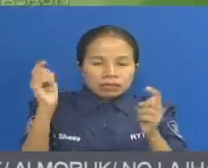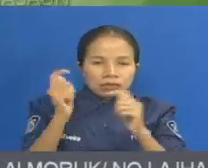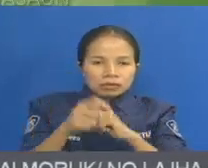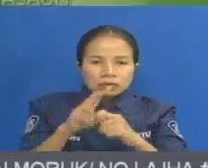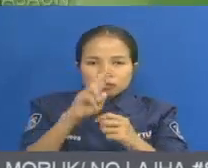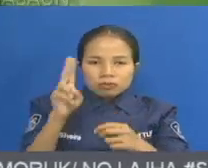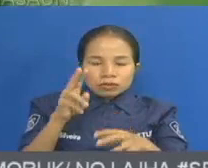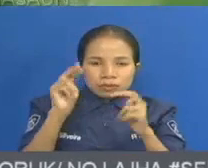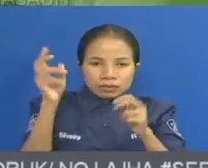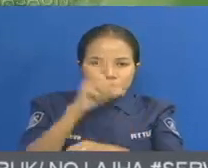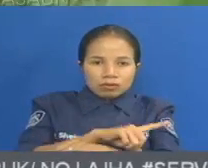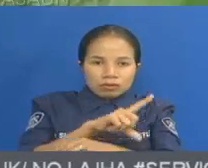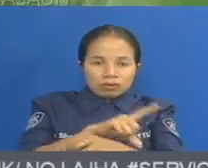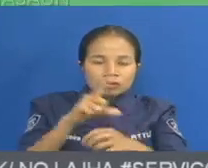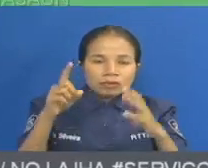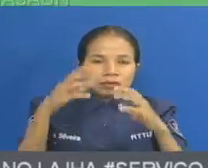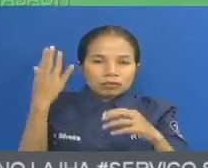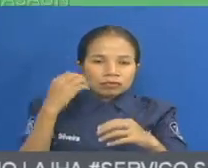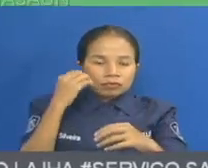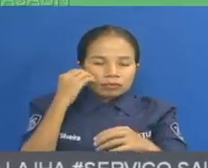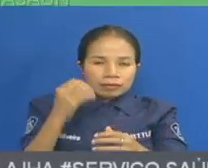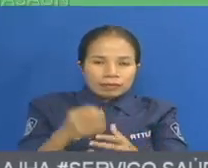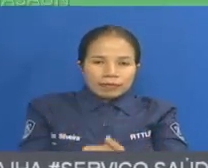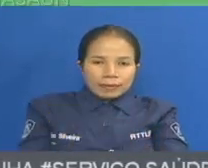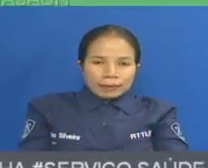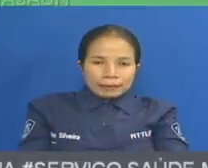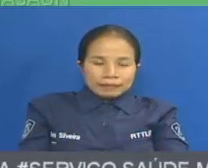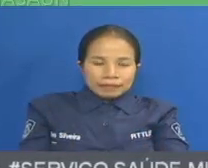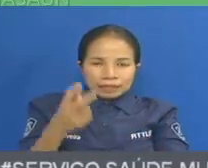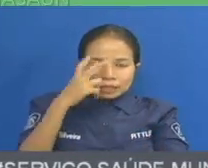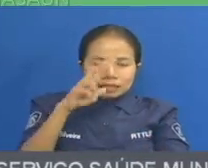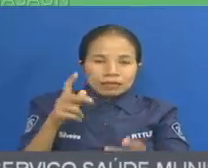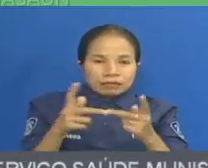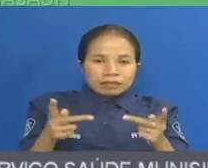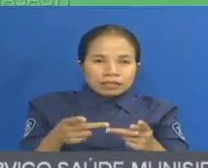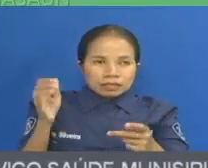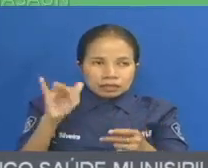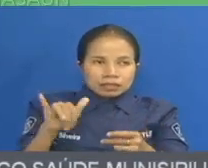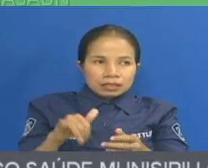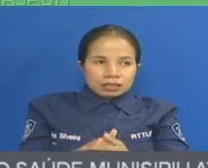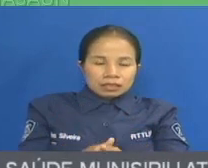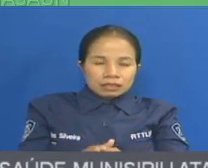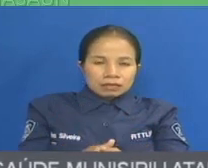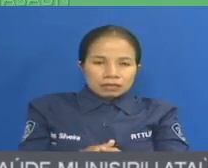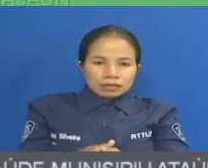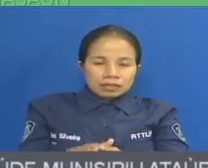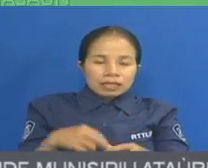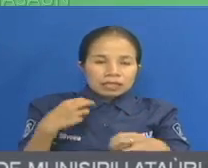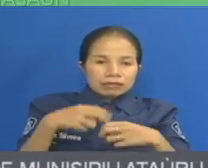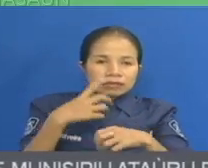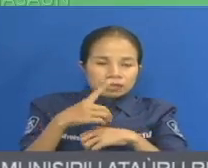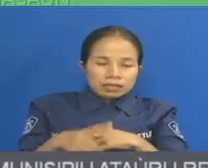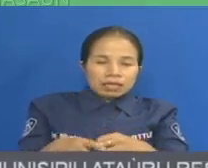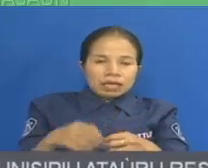uza necessidade lor lorom ba umalarang. Fica area sira nebe ke risku atu alo atividade